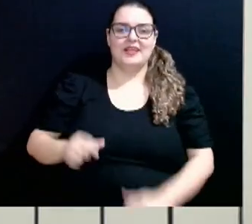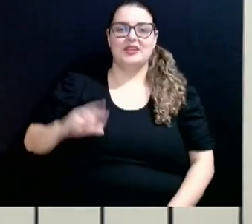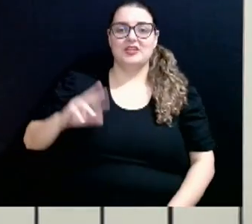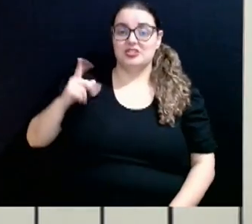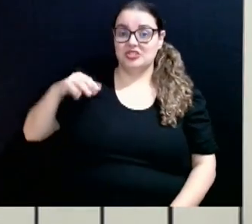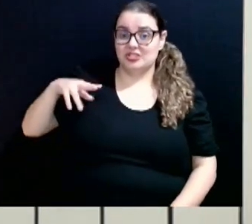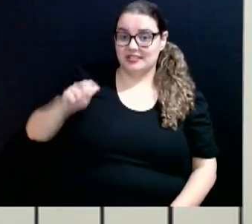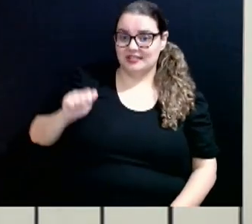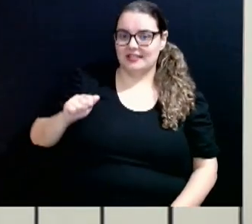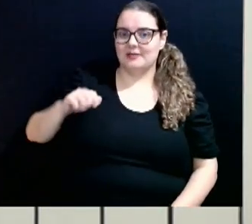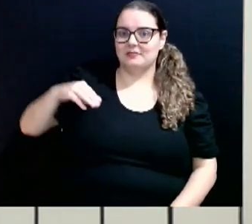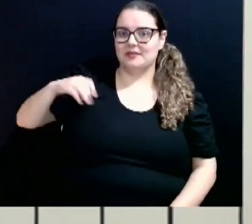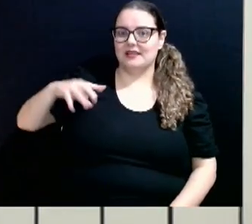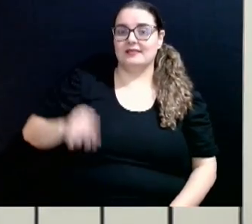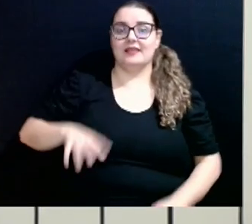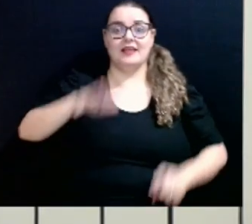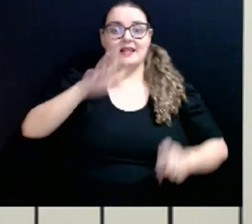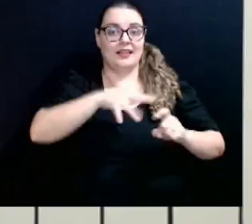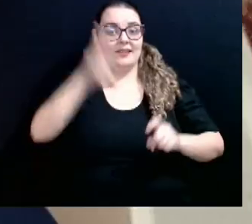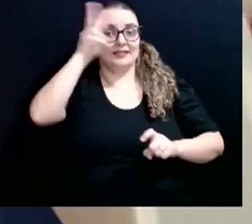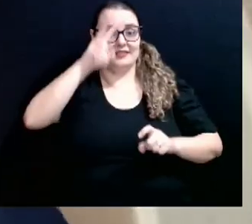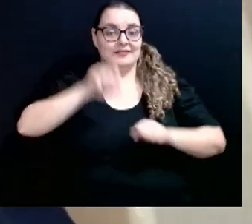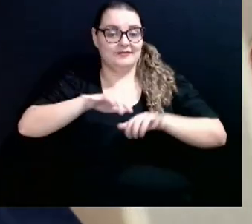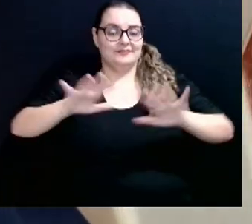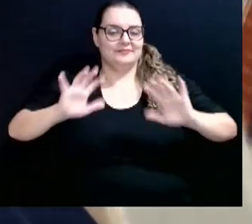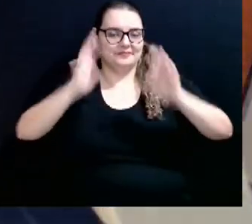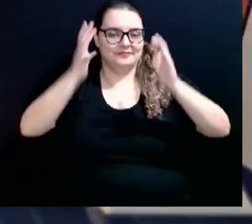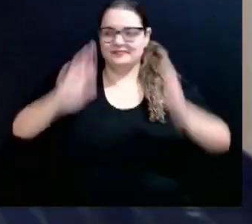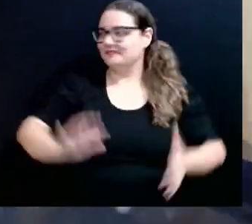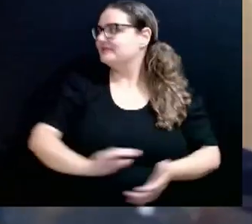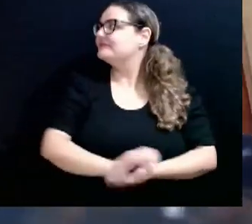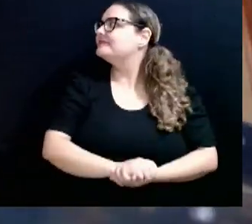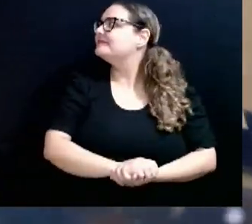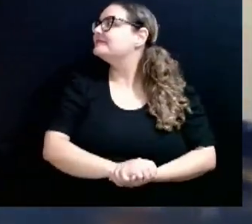Lendas, Mitos e Festivais.